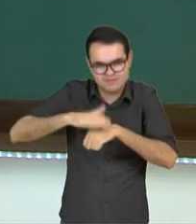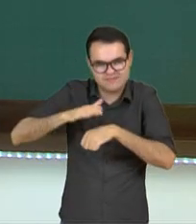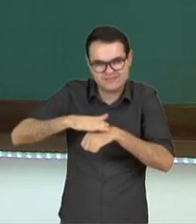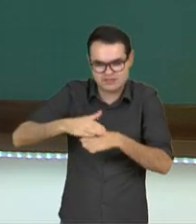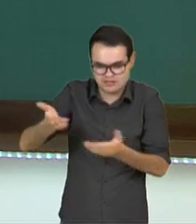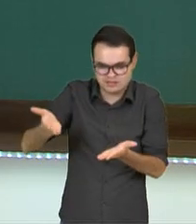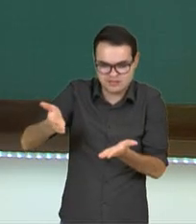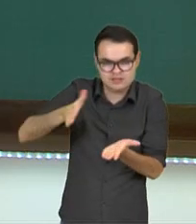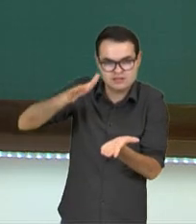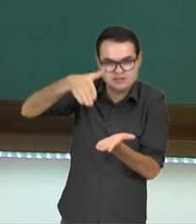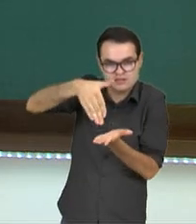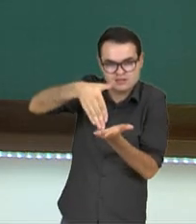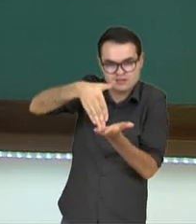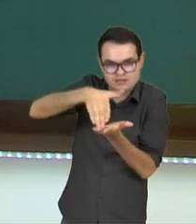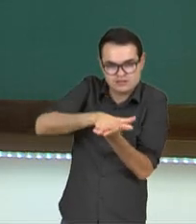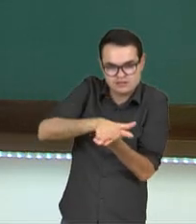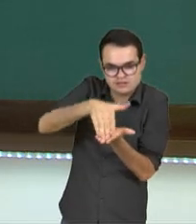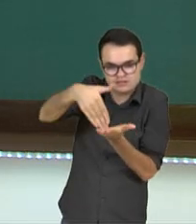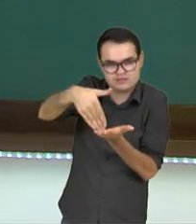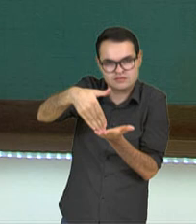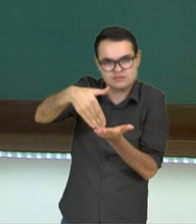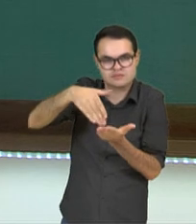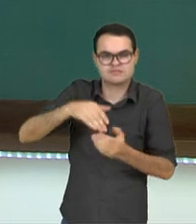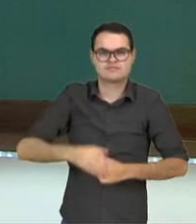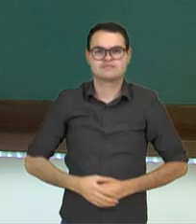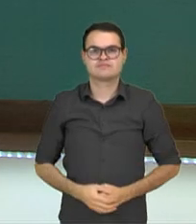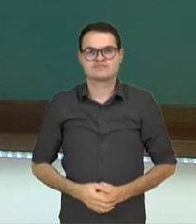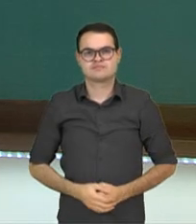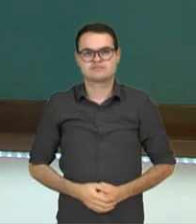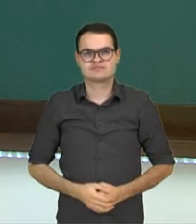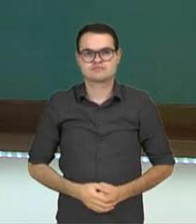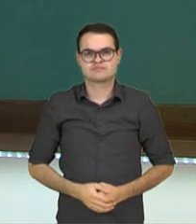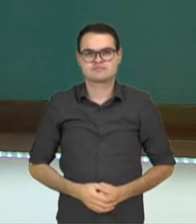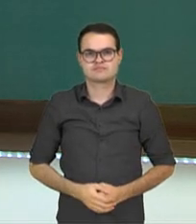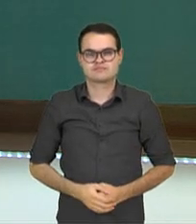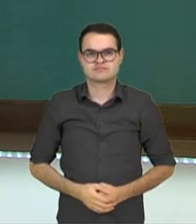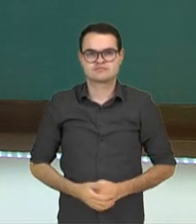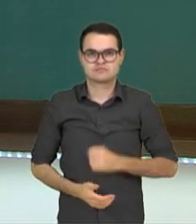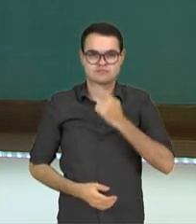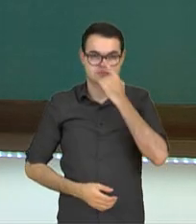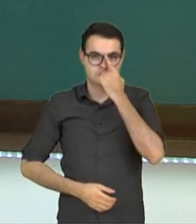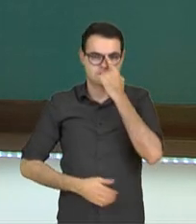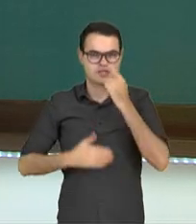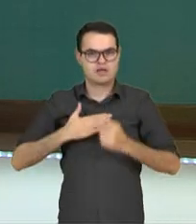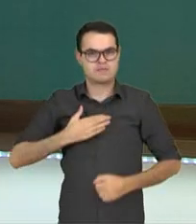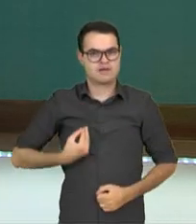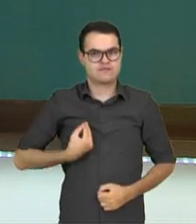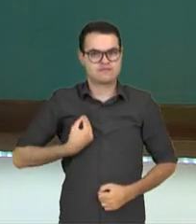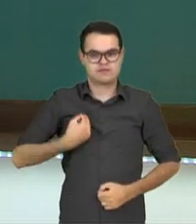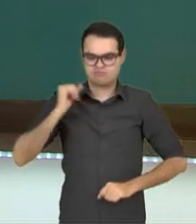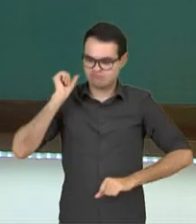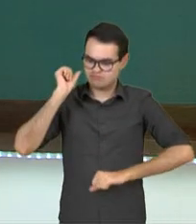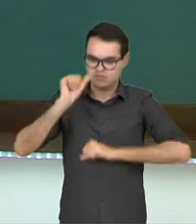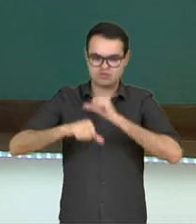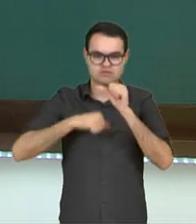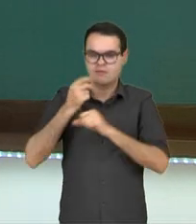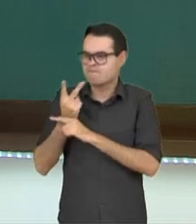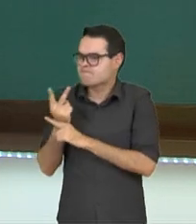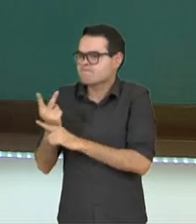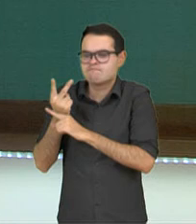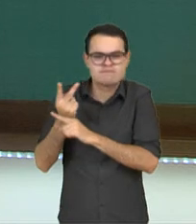xilogravura. Tá? Isso já era uma grande ajuda. Minha vida foi transformada por essa busca